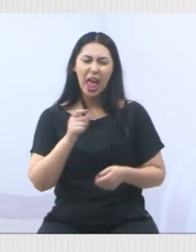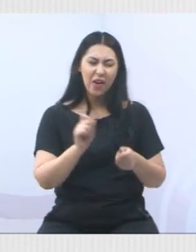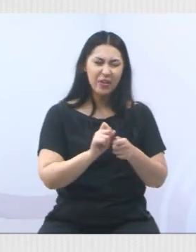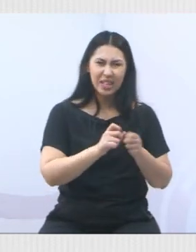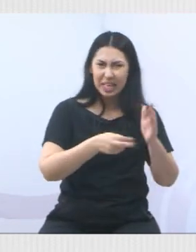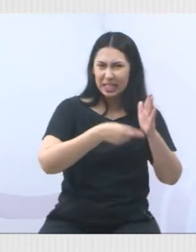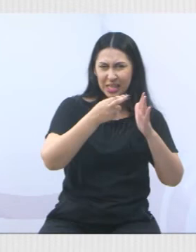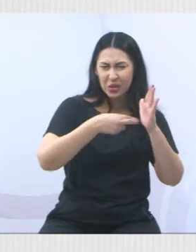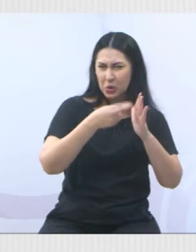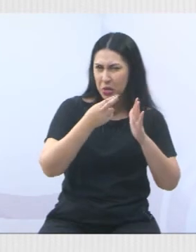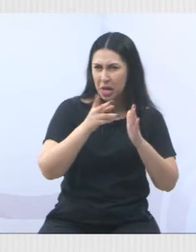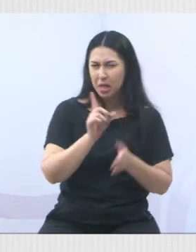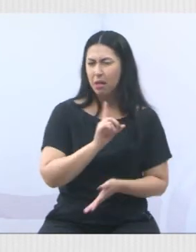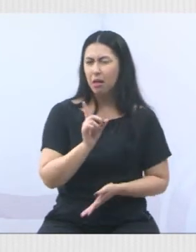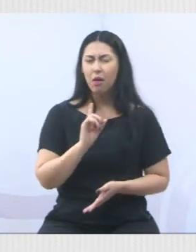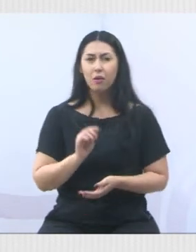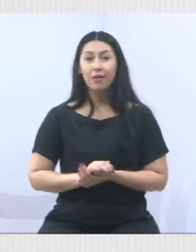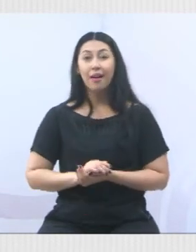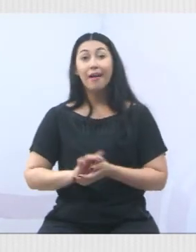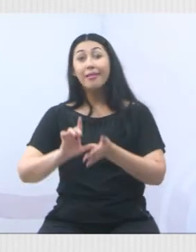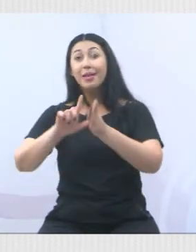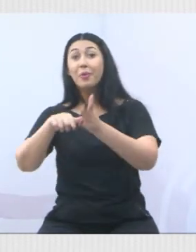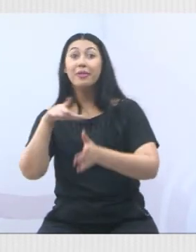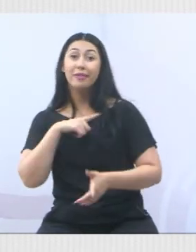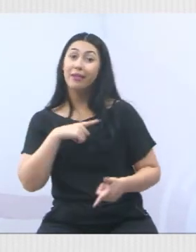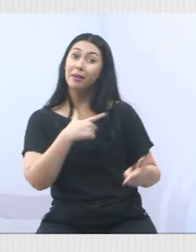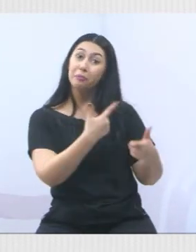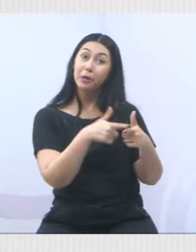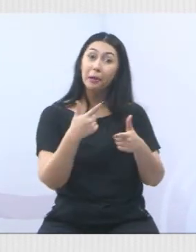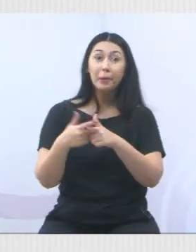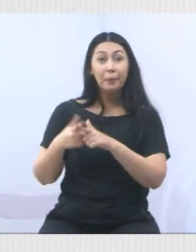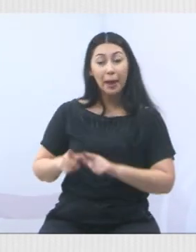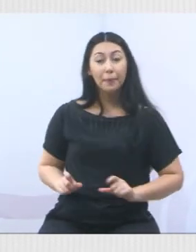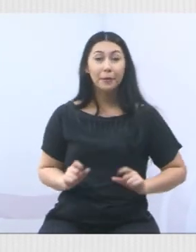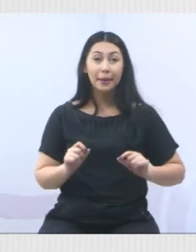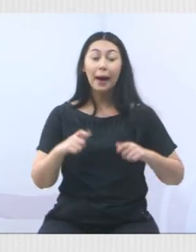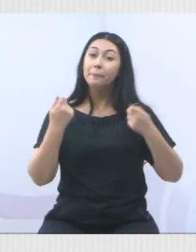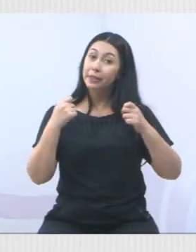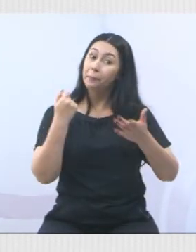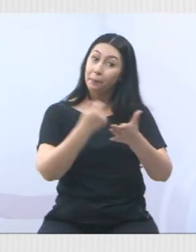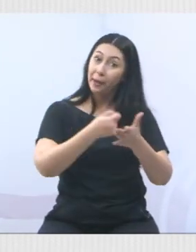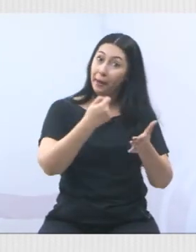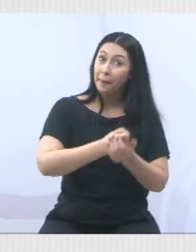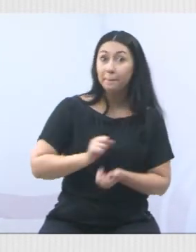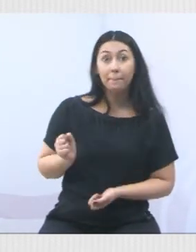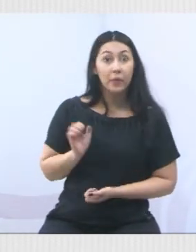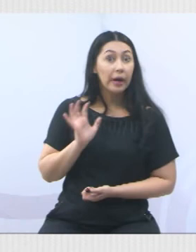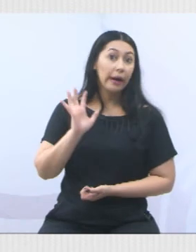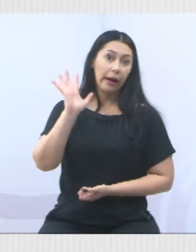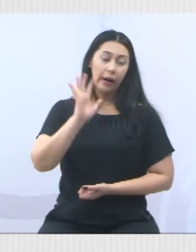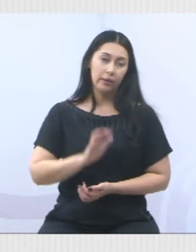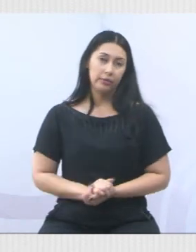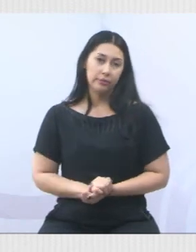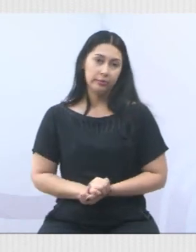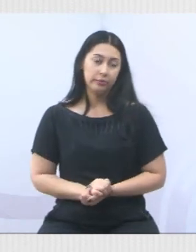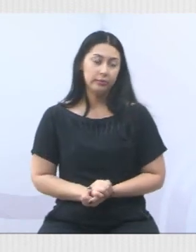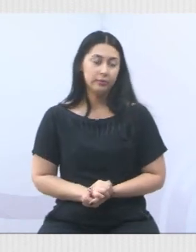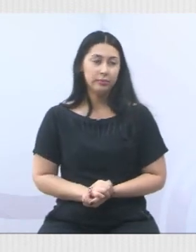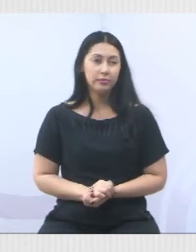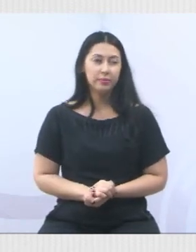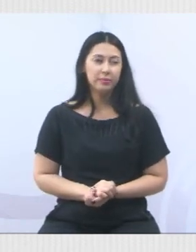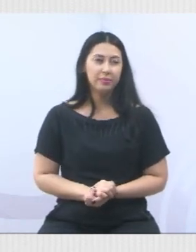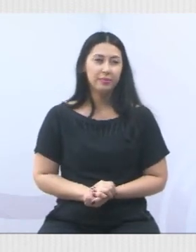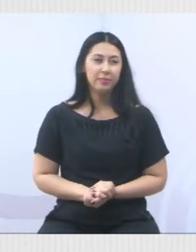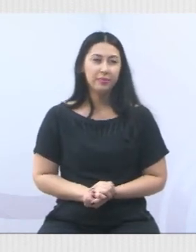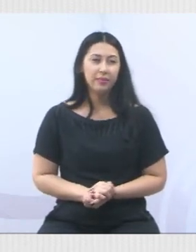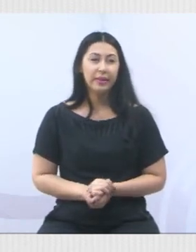animal. E aí depois vem o problema do câncer e você vai gastar o triplo do que você gastaria se tivesse castrado o seu animal.